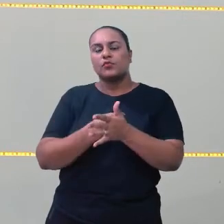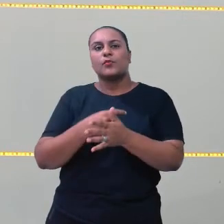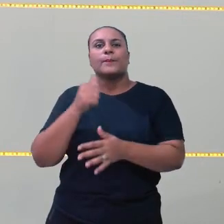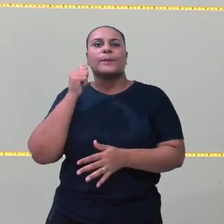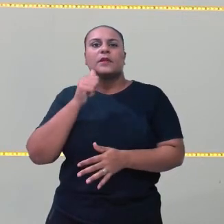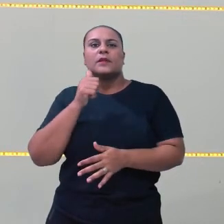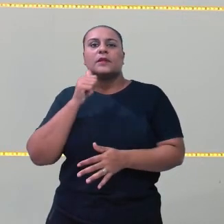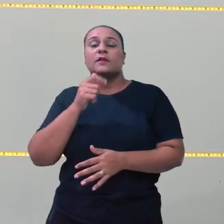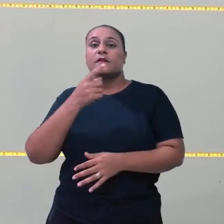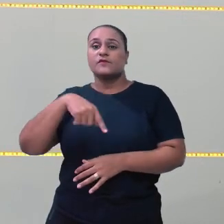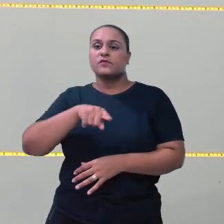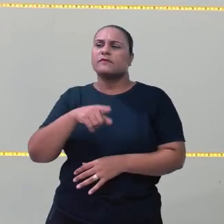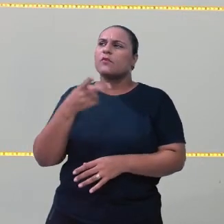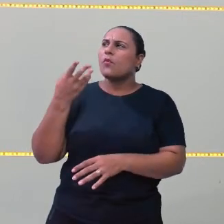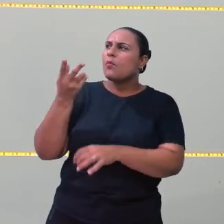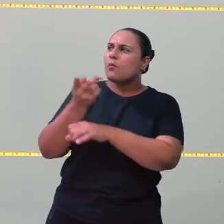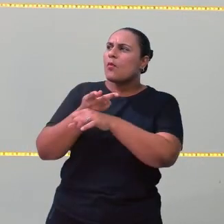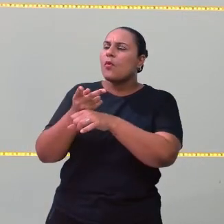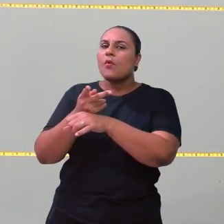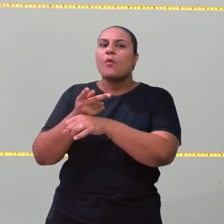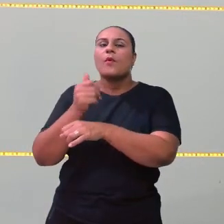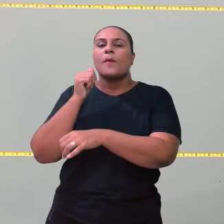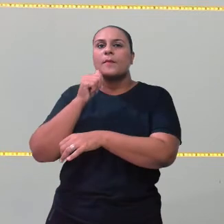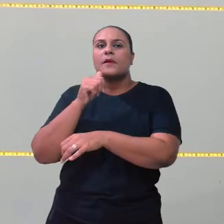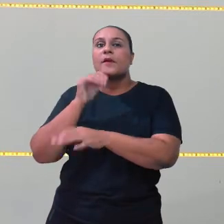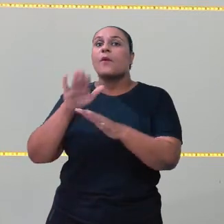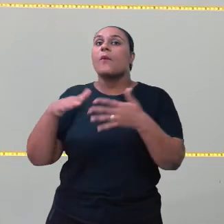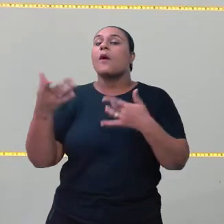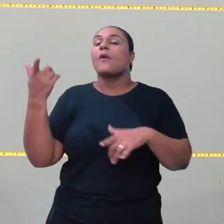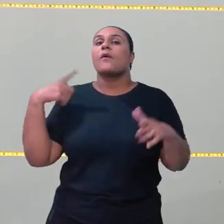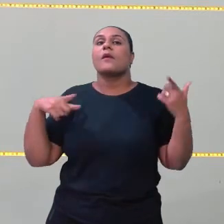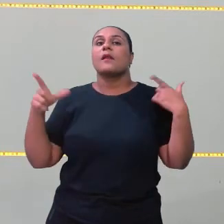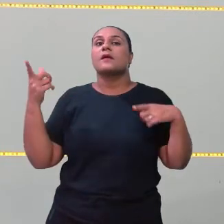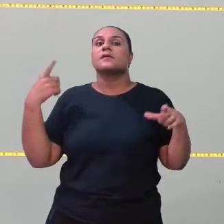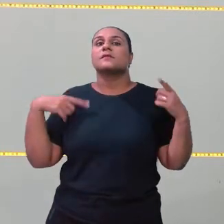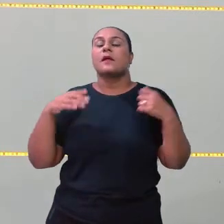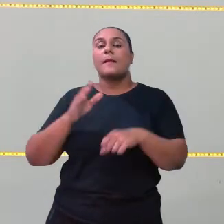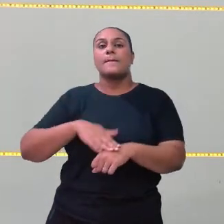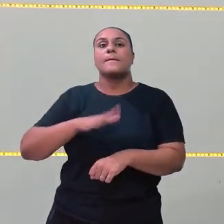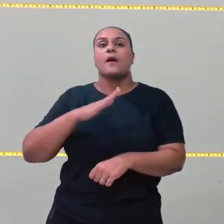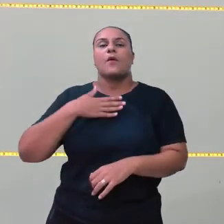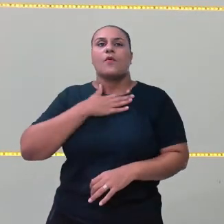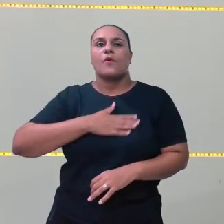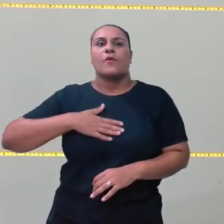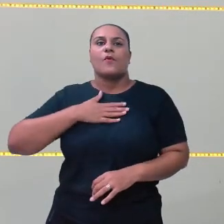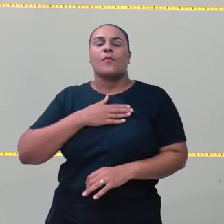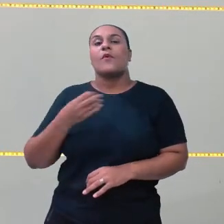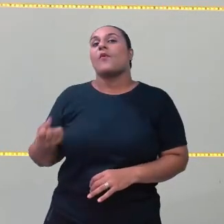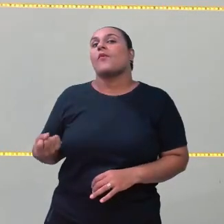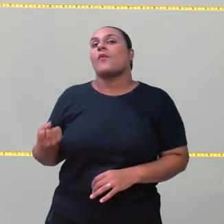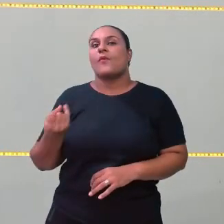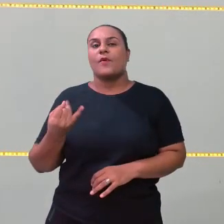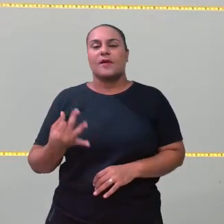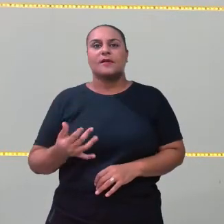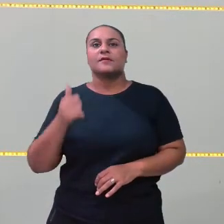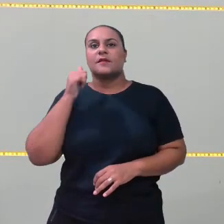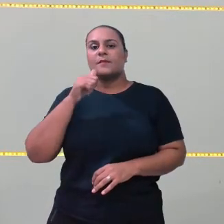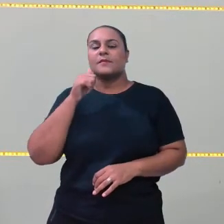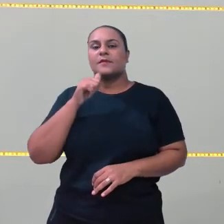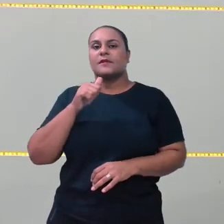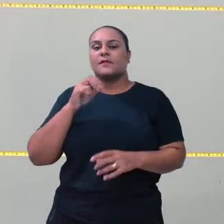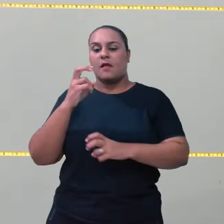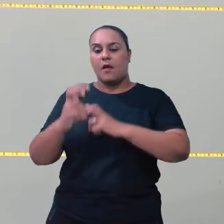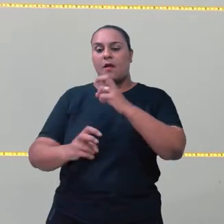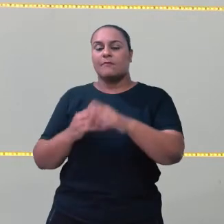você vai identificar qual é o lazer aí que elas mais gostam. Então, quantas meninas gostam de ir ao